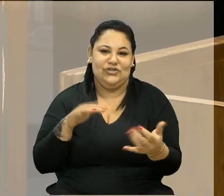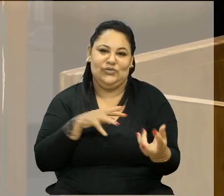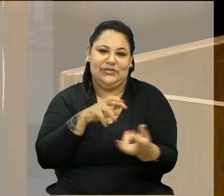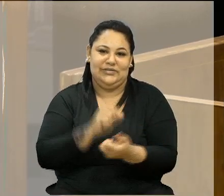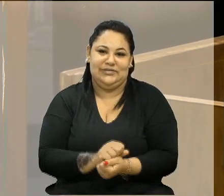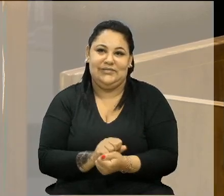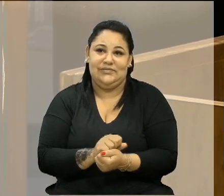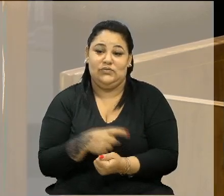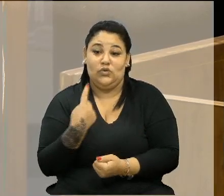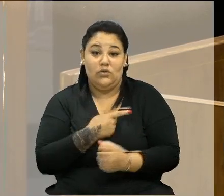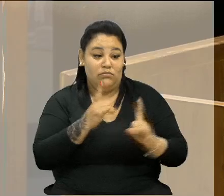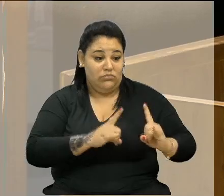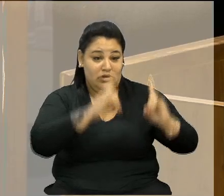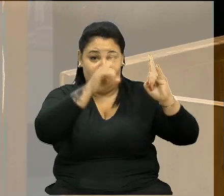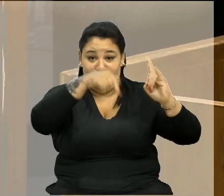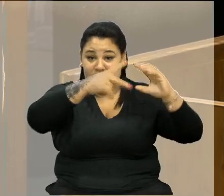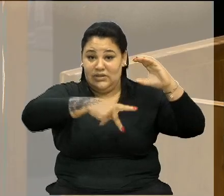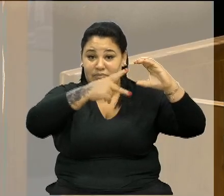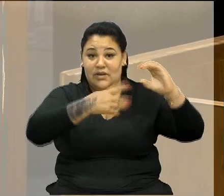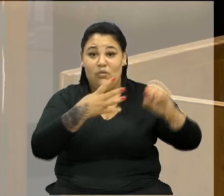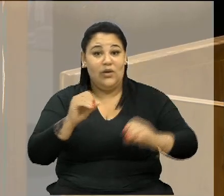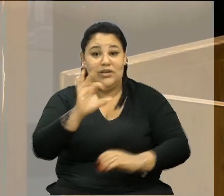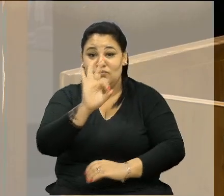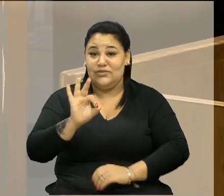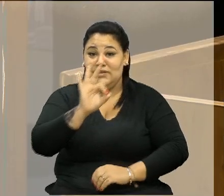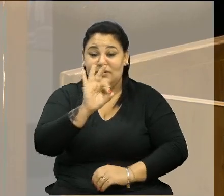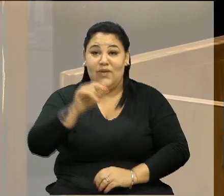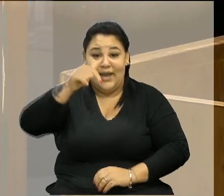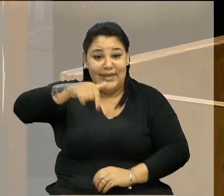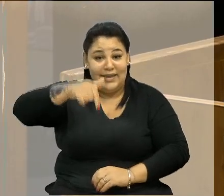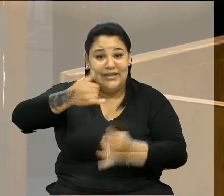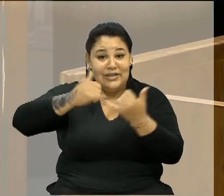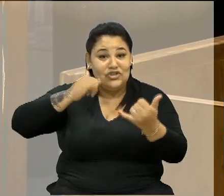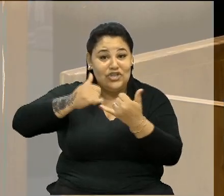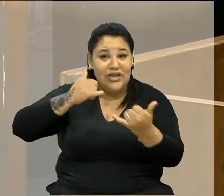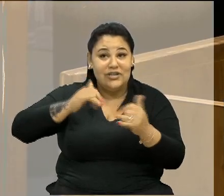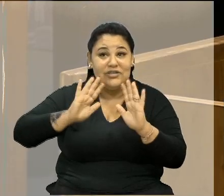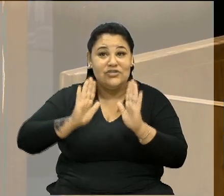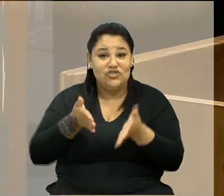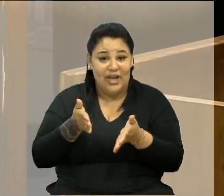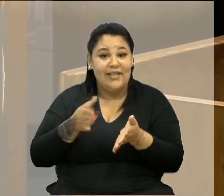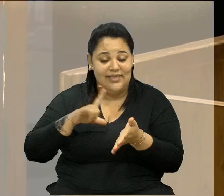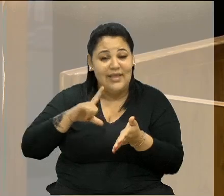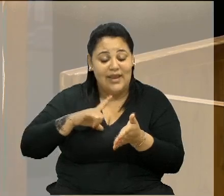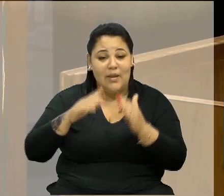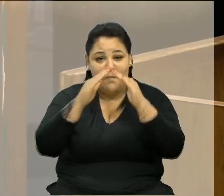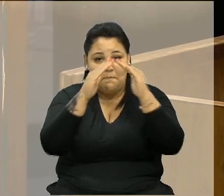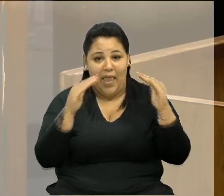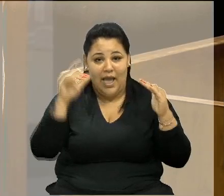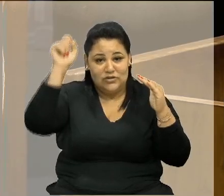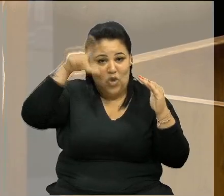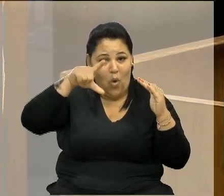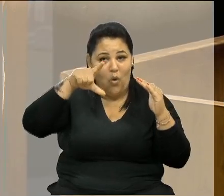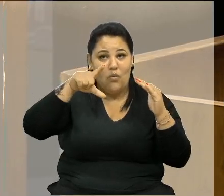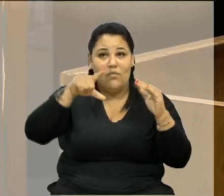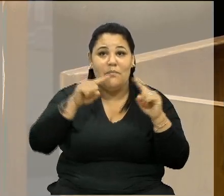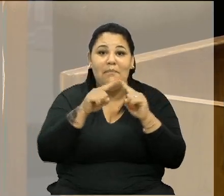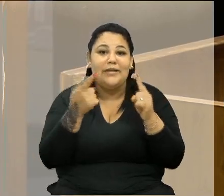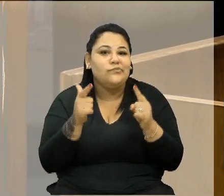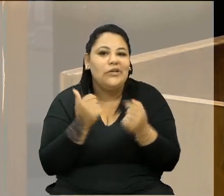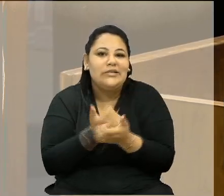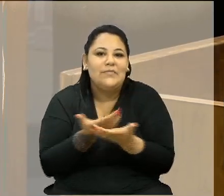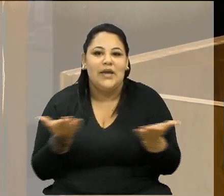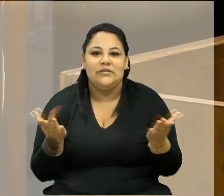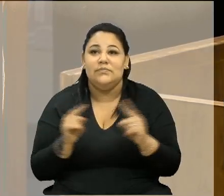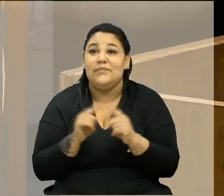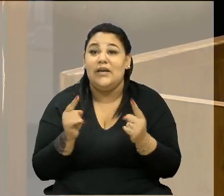da Câmara, cerca de 40% da energia produzida, ela já é de placa solar. A gente não tem espaço para expandir mais. Mas se a gente